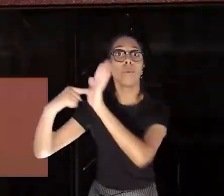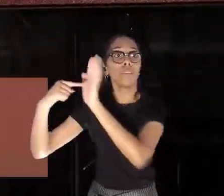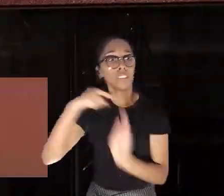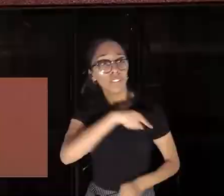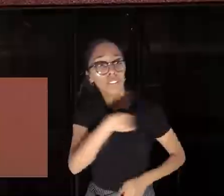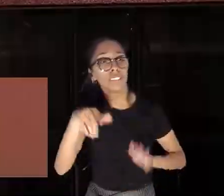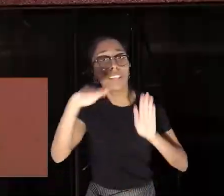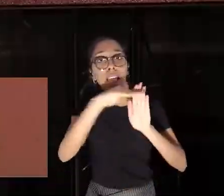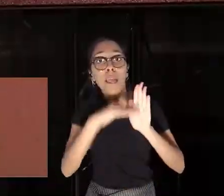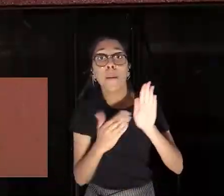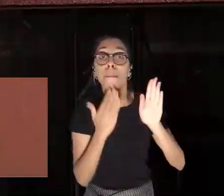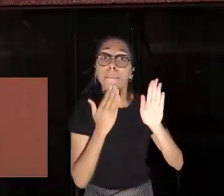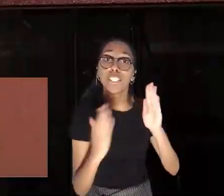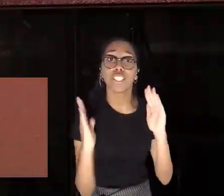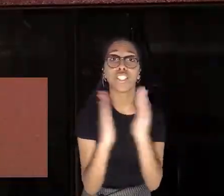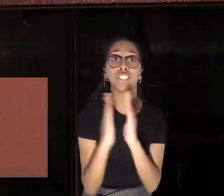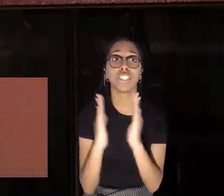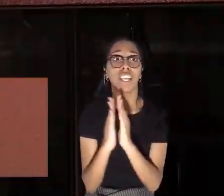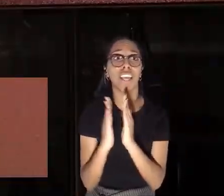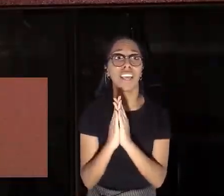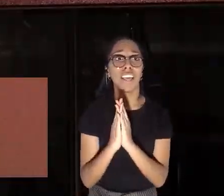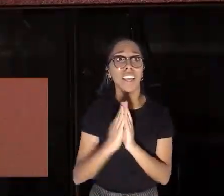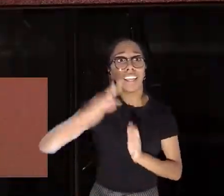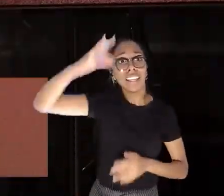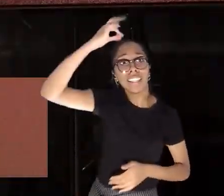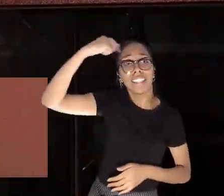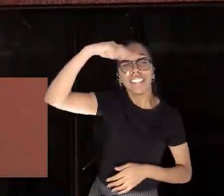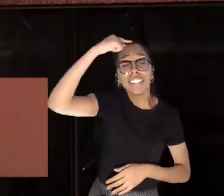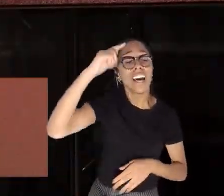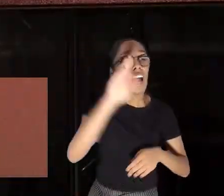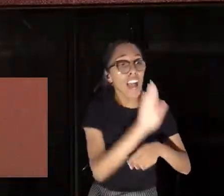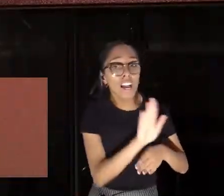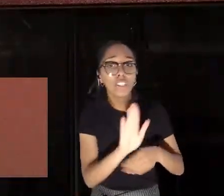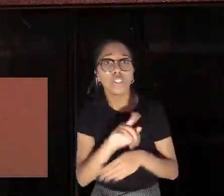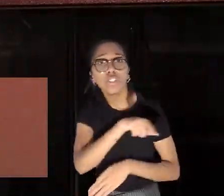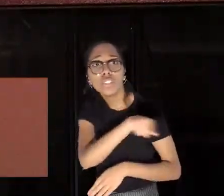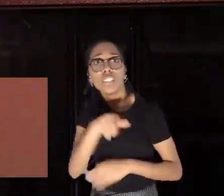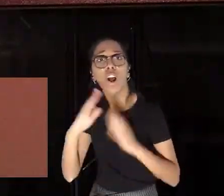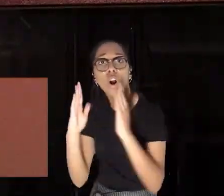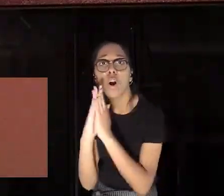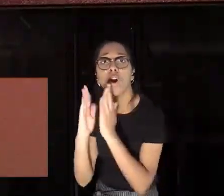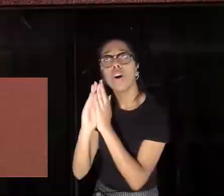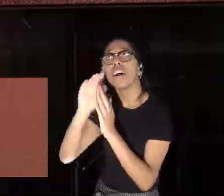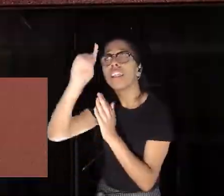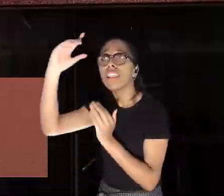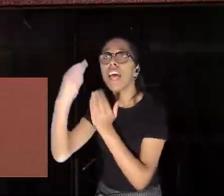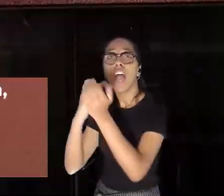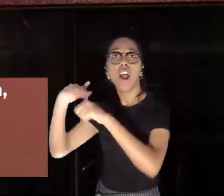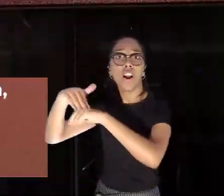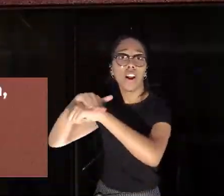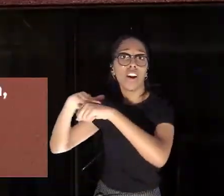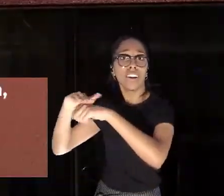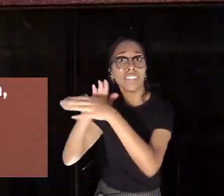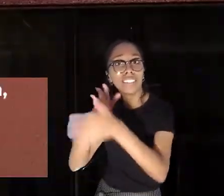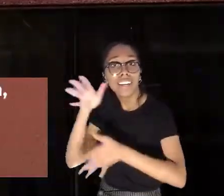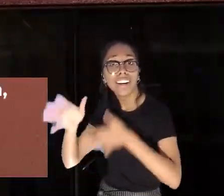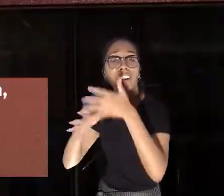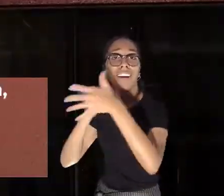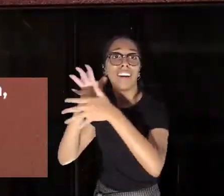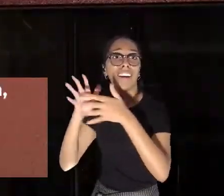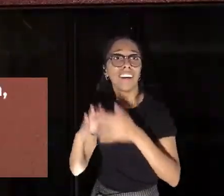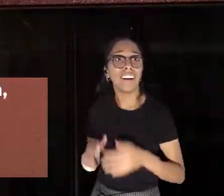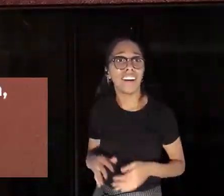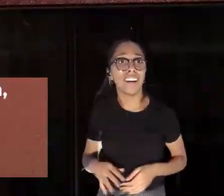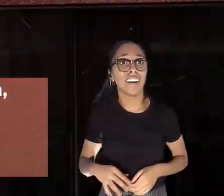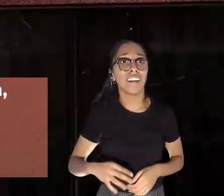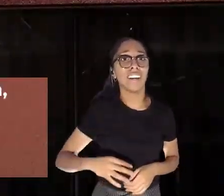Espírito, porque o Espírito intercede pelos santos de acordo com a vontade de Deus. Sabemos que Deus age em todas as coisas para o bem daqueles que o